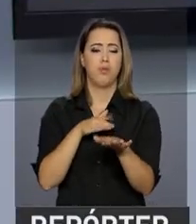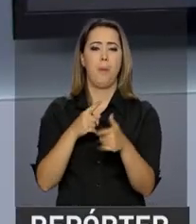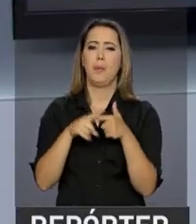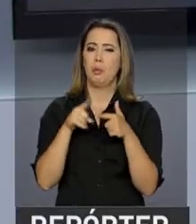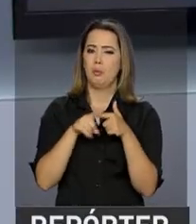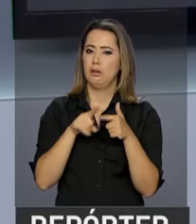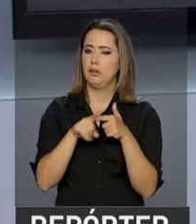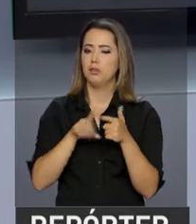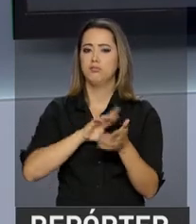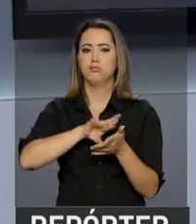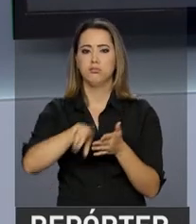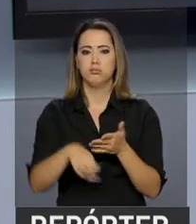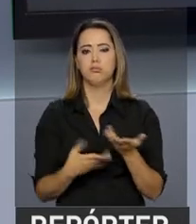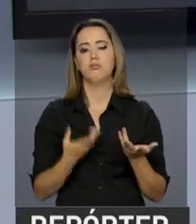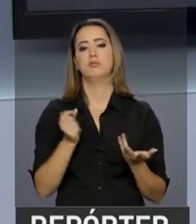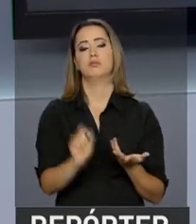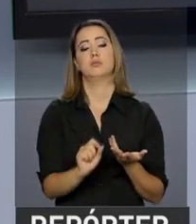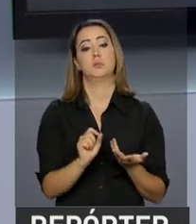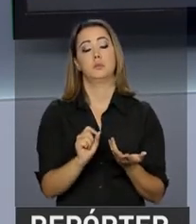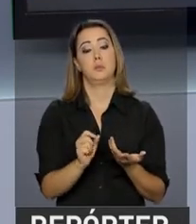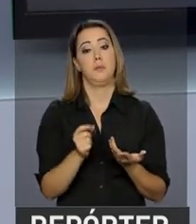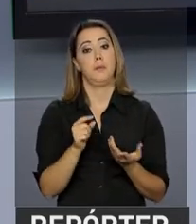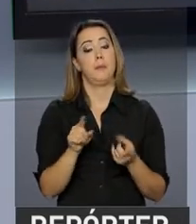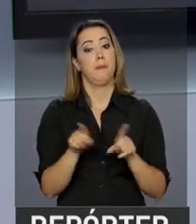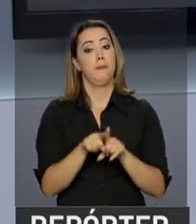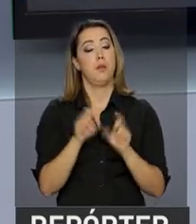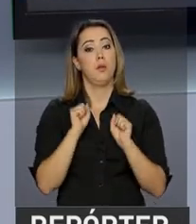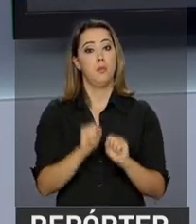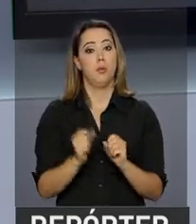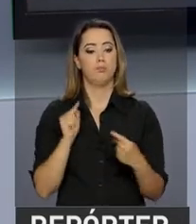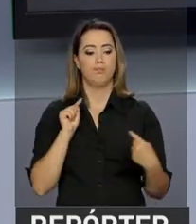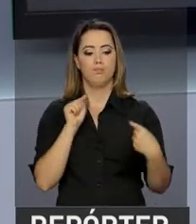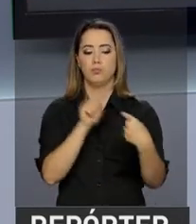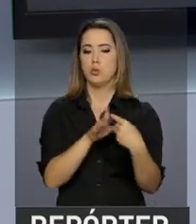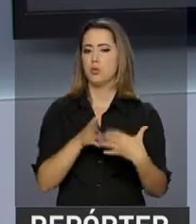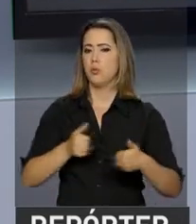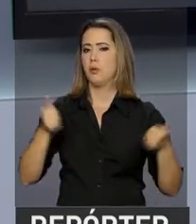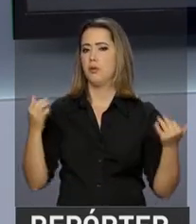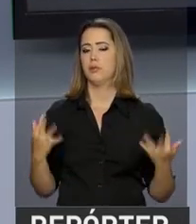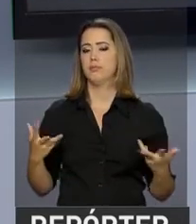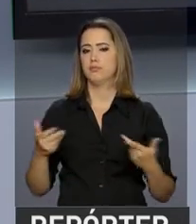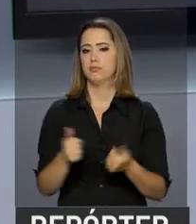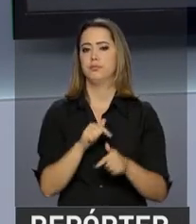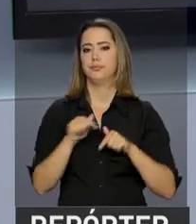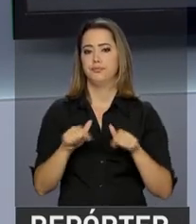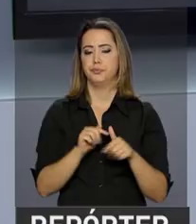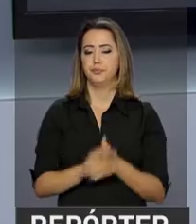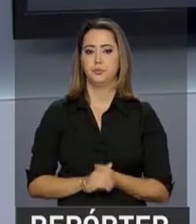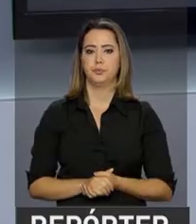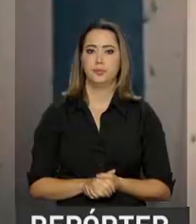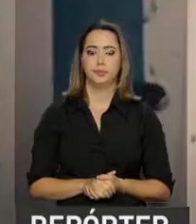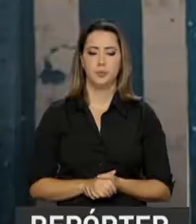de grandes cidades como o trânsito intenso e pode focar na melhoria da produtividade